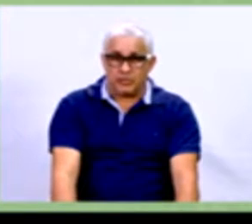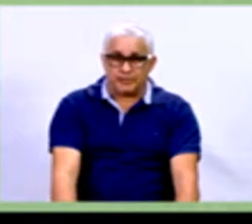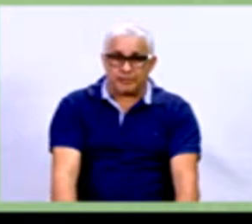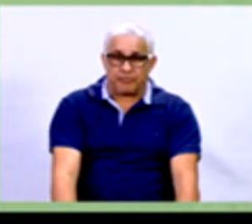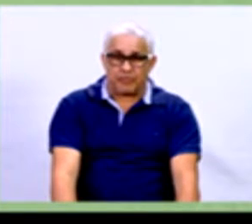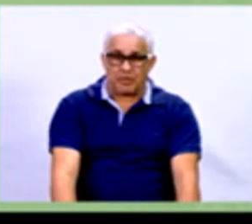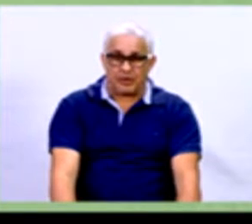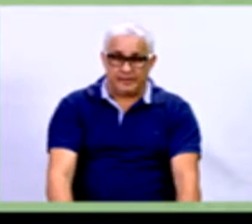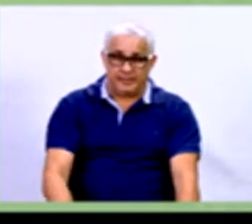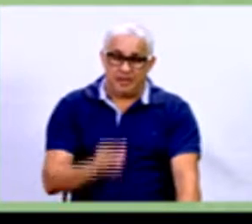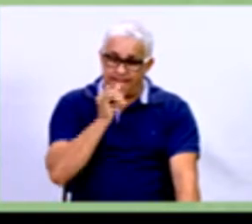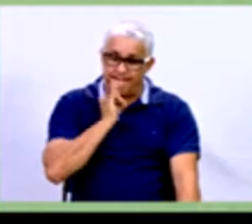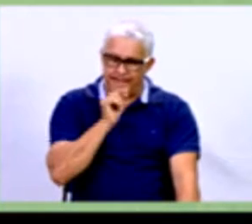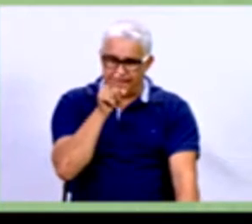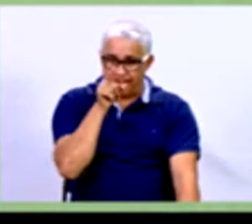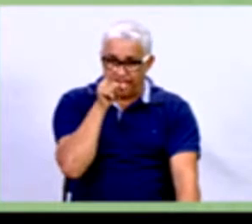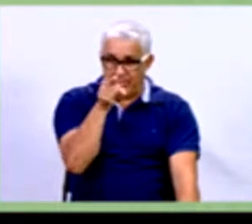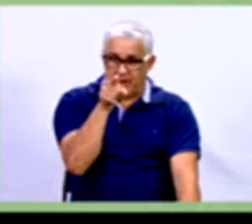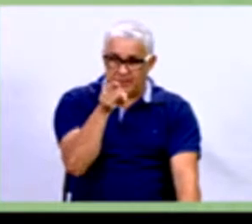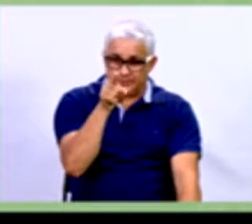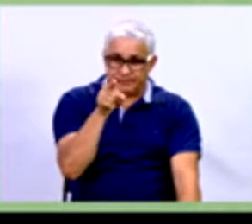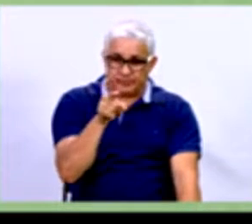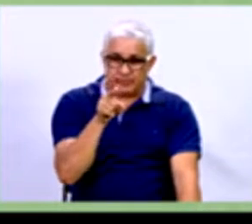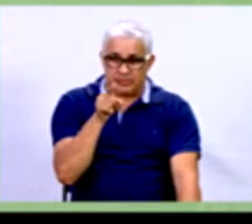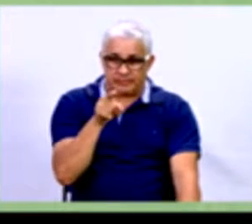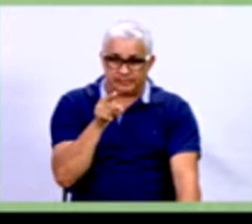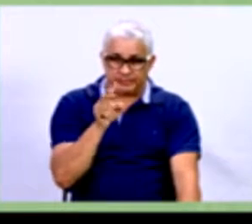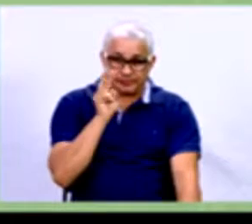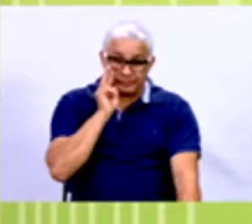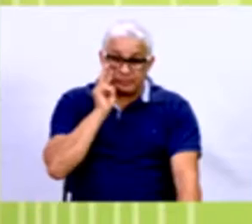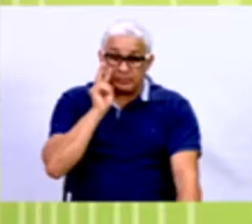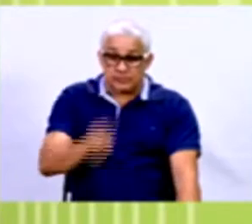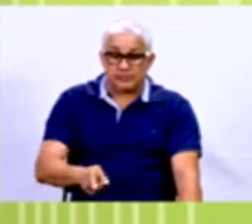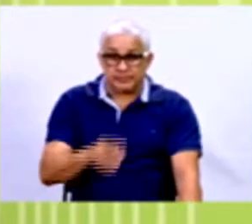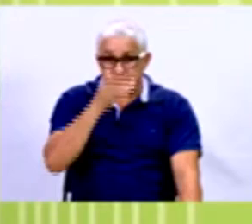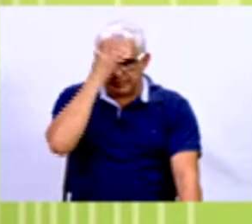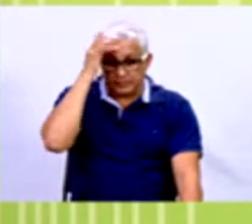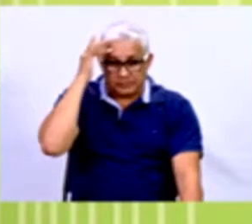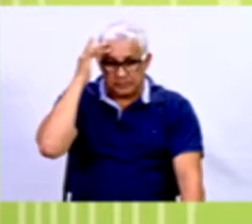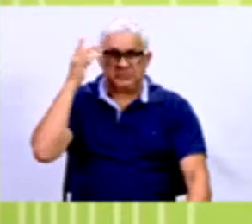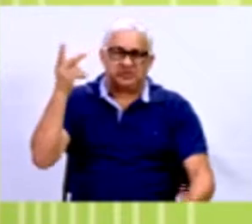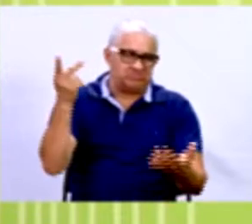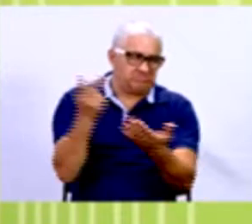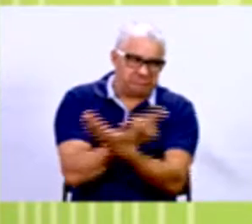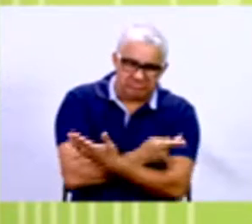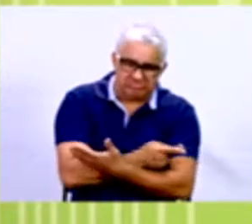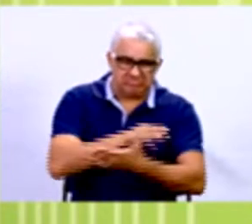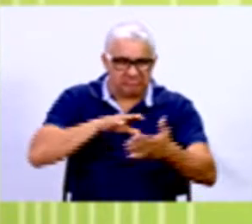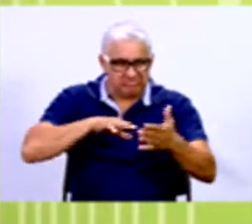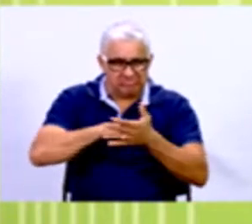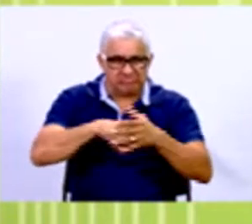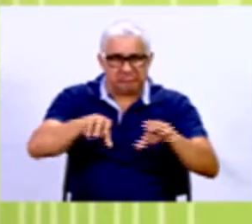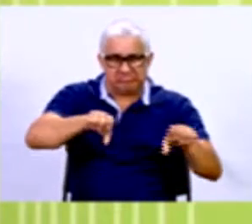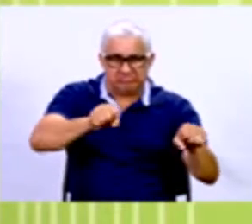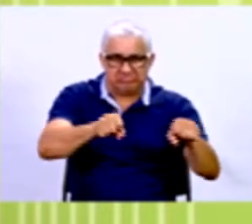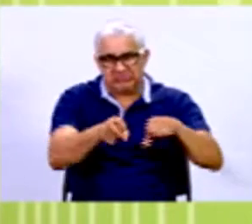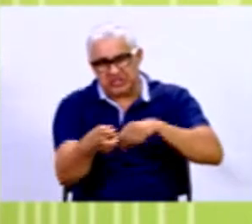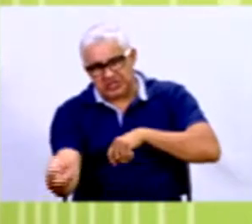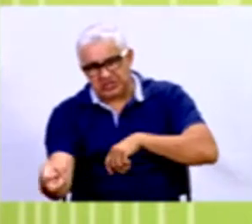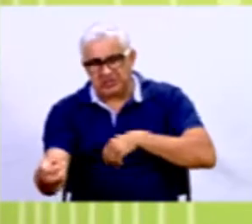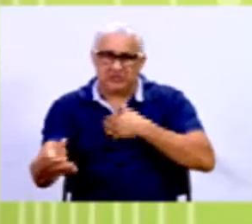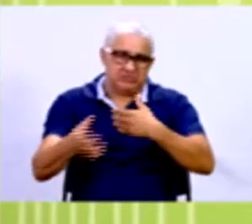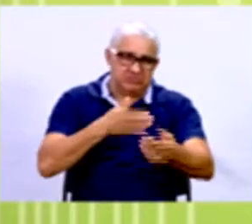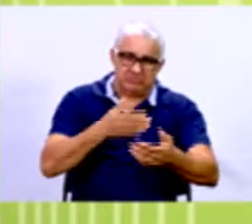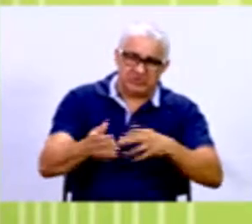Pessoal, quando você observa uma vítima, né, de um acidente, de algum problema, de